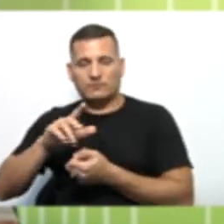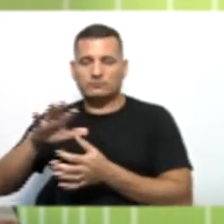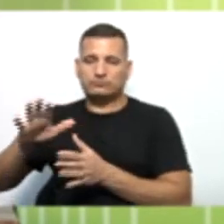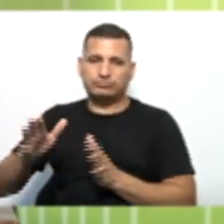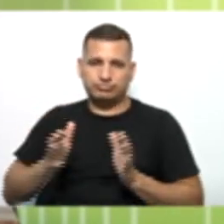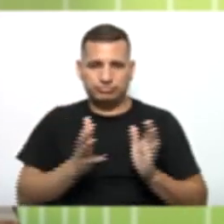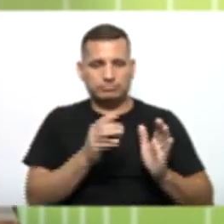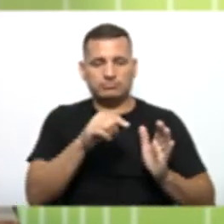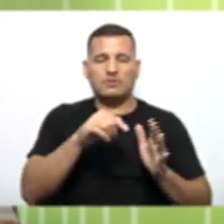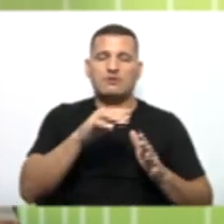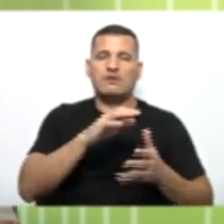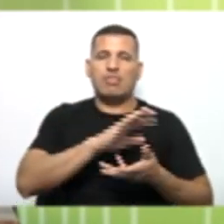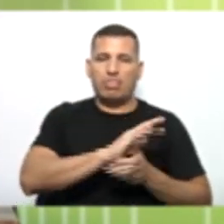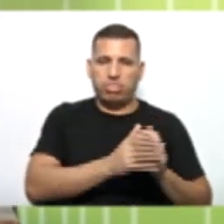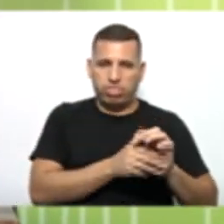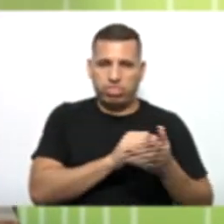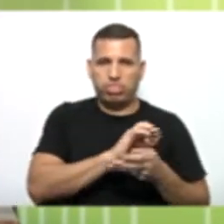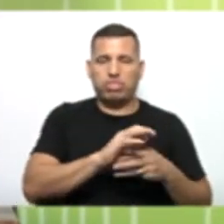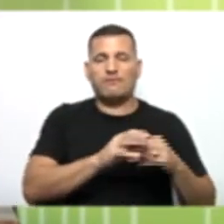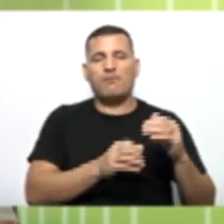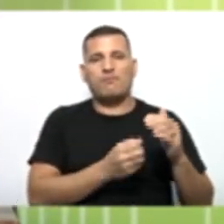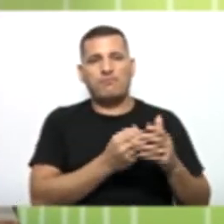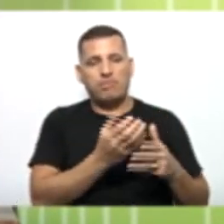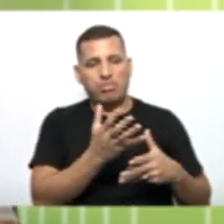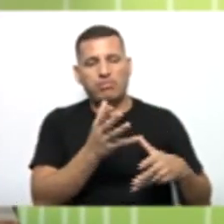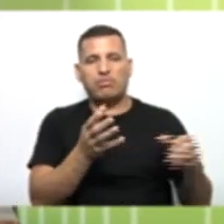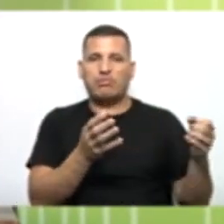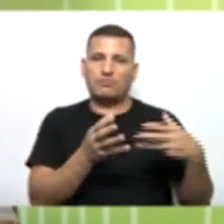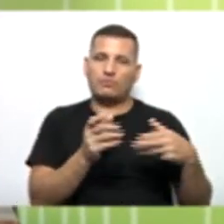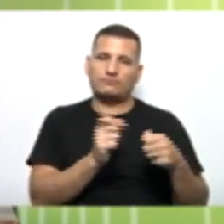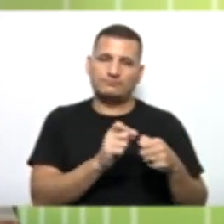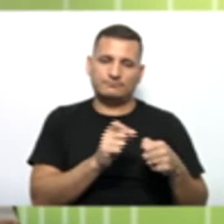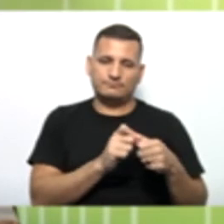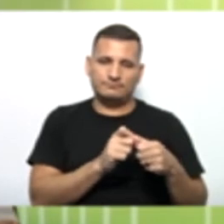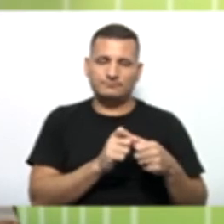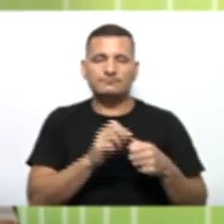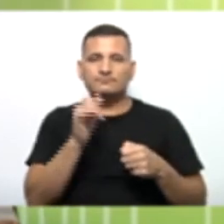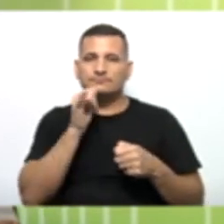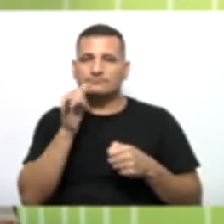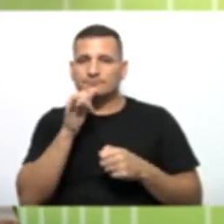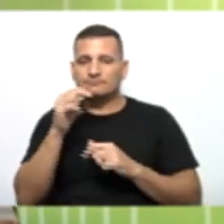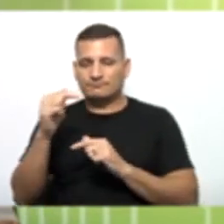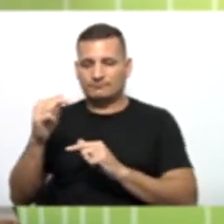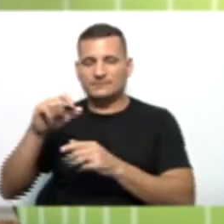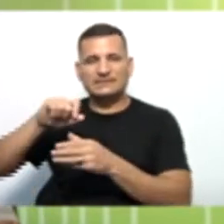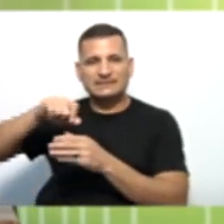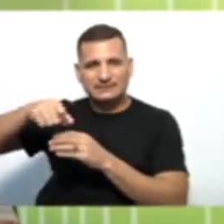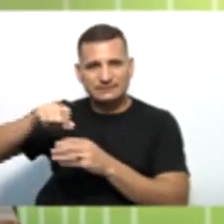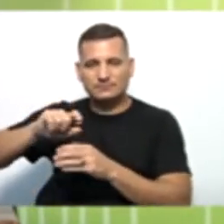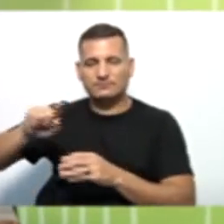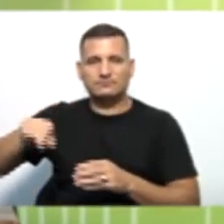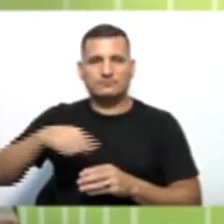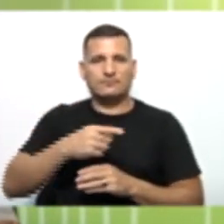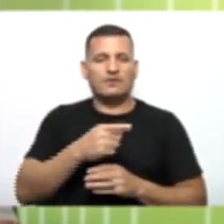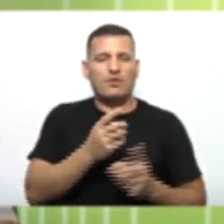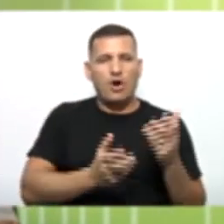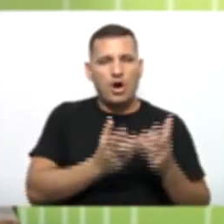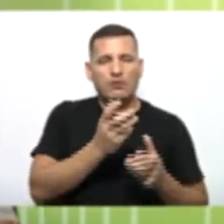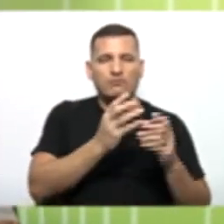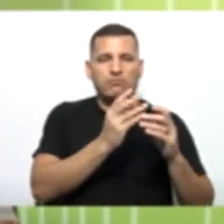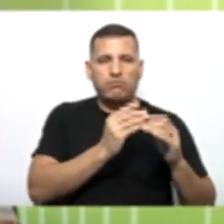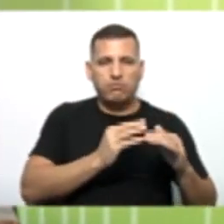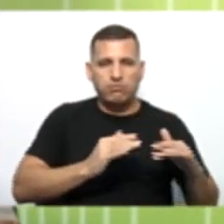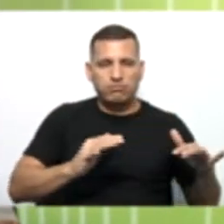de cerveja, de refrigerante feitas de alumínio, são enviadas para a indústria e a indústria derrete aquele alumínio e faz